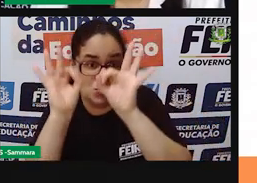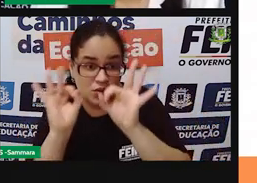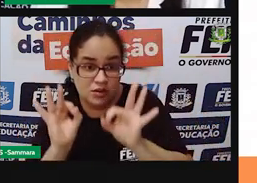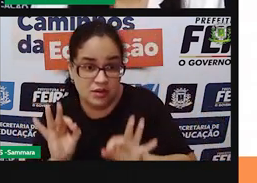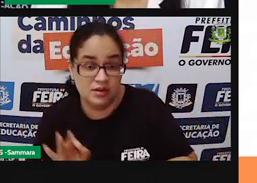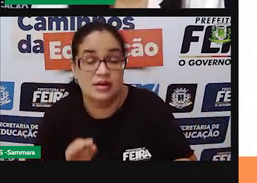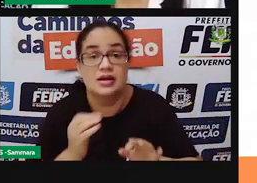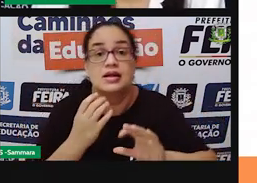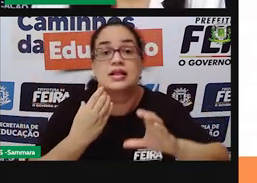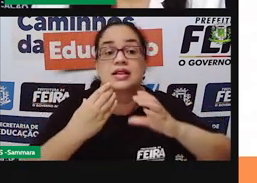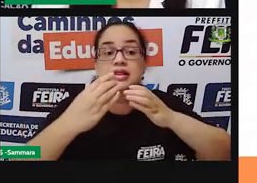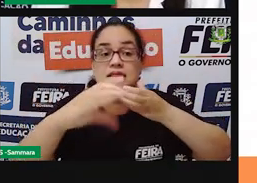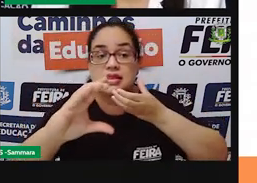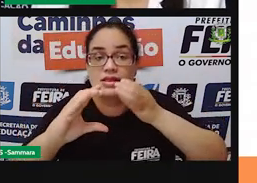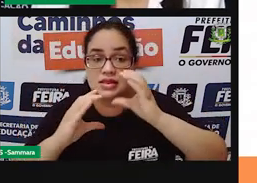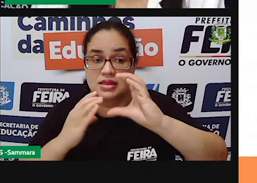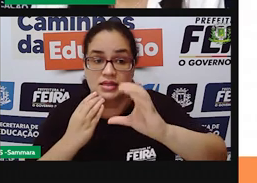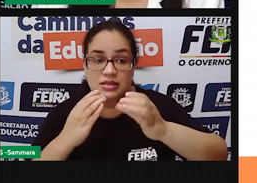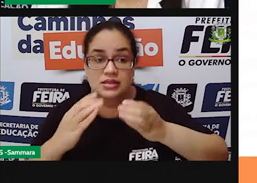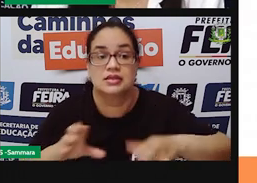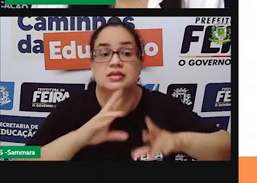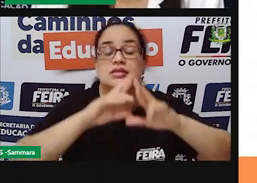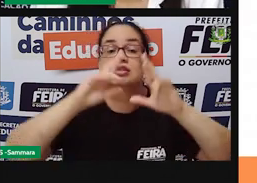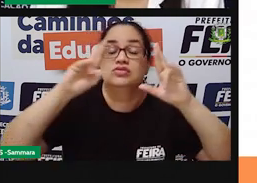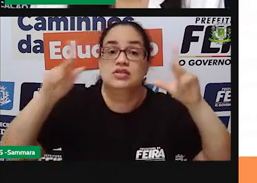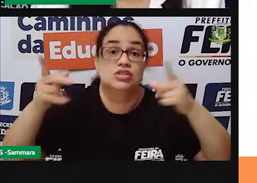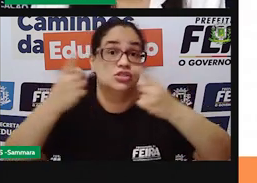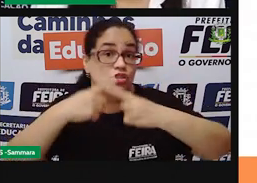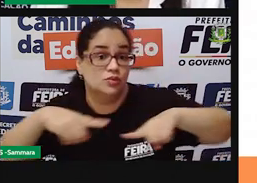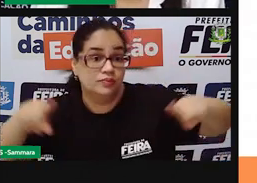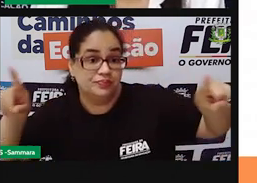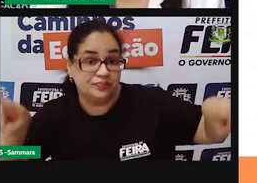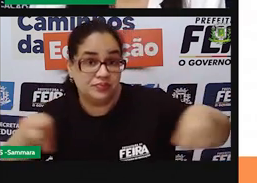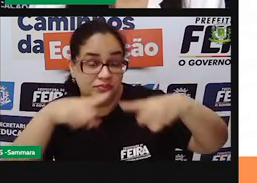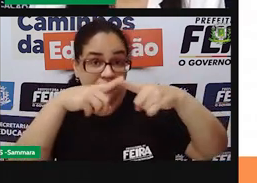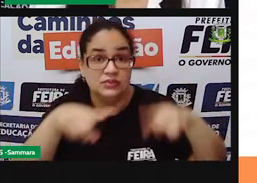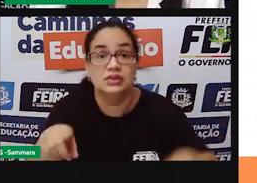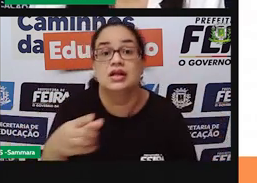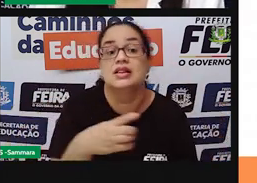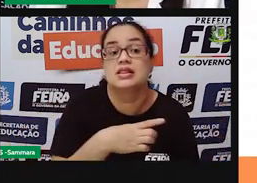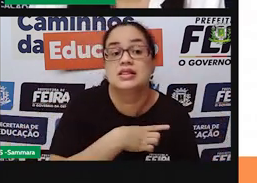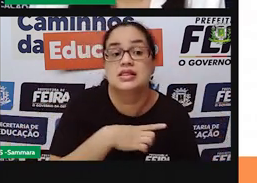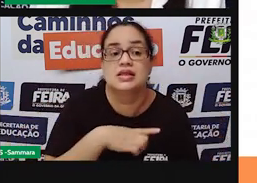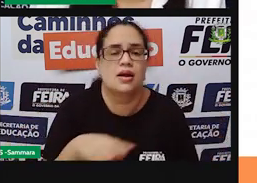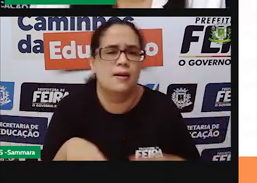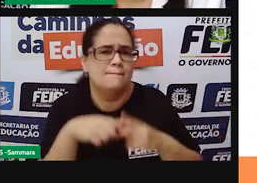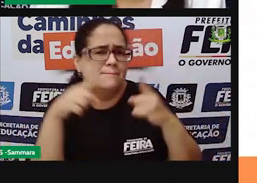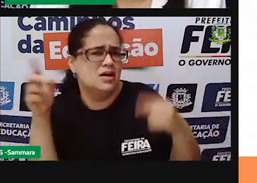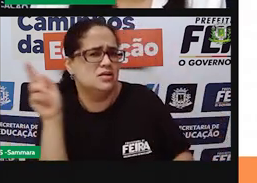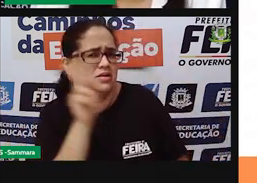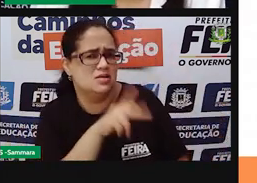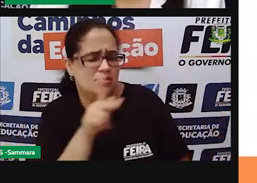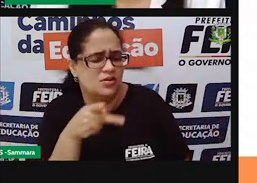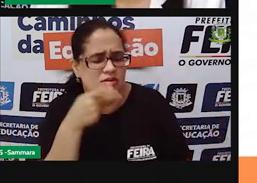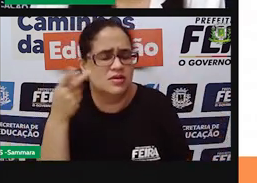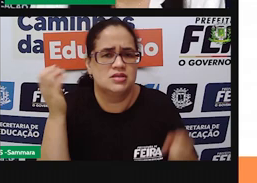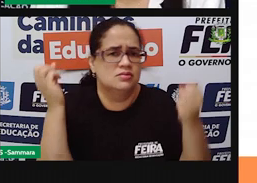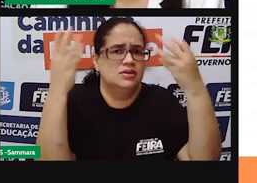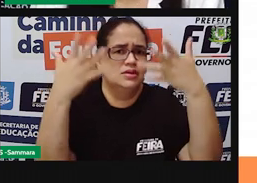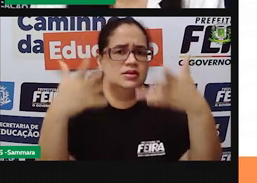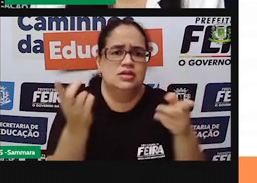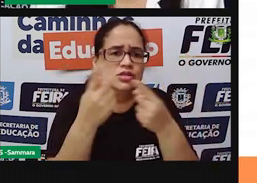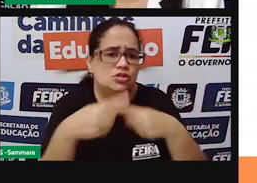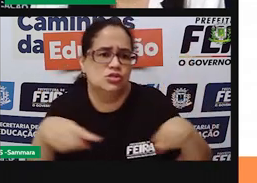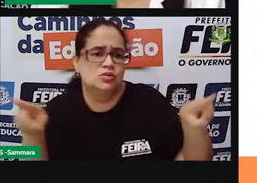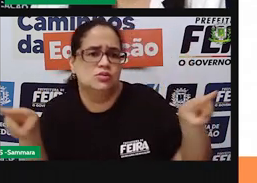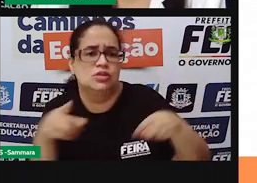para cantar os mais diversos tipos de músicas que existem. Mas a prova não está aqui para falar de coral, né? O coral